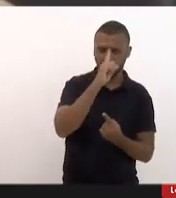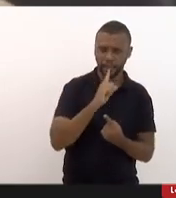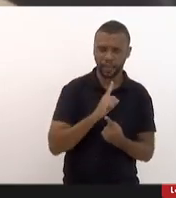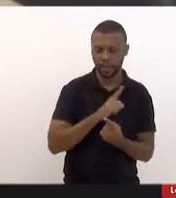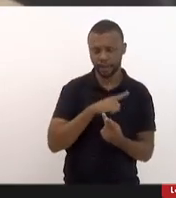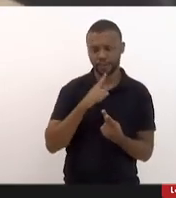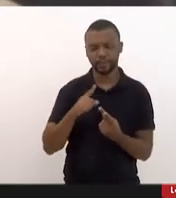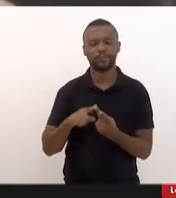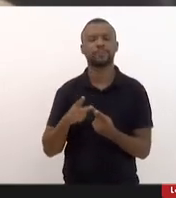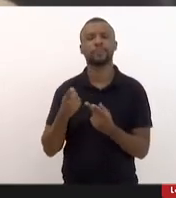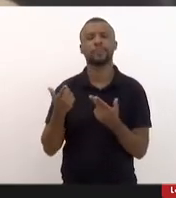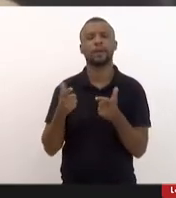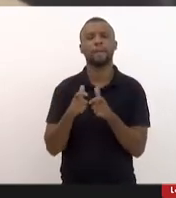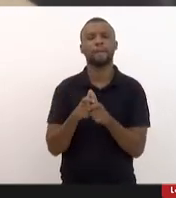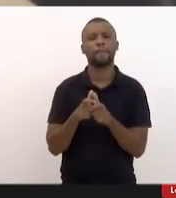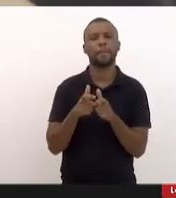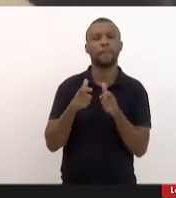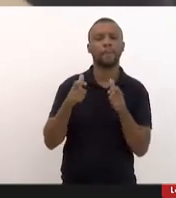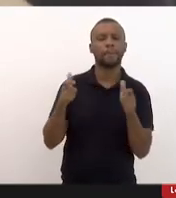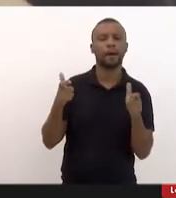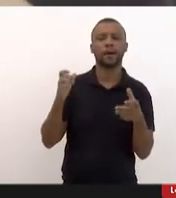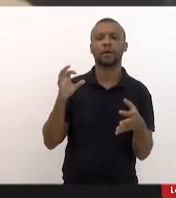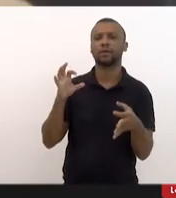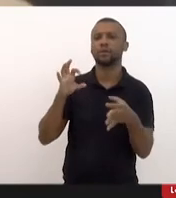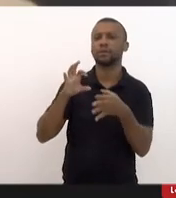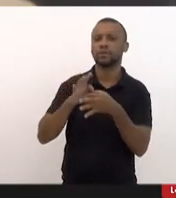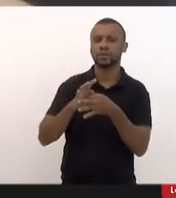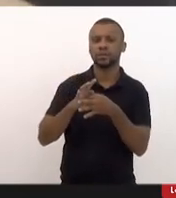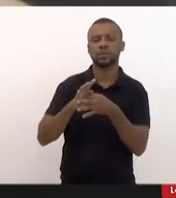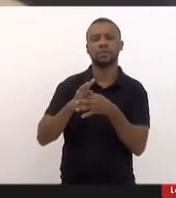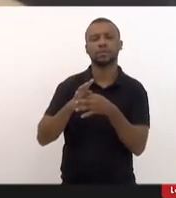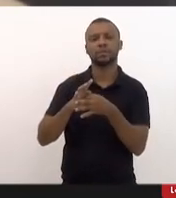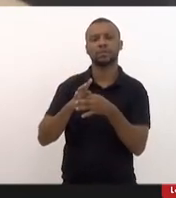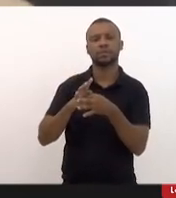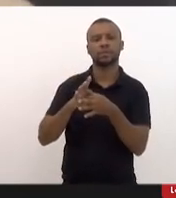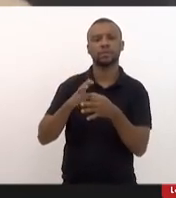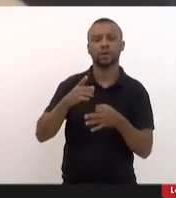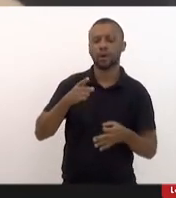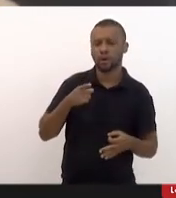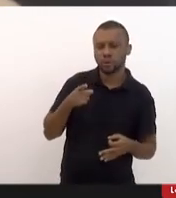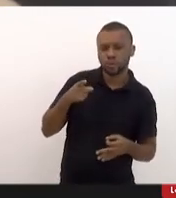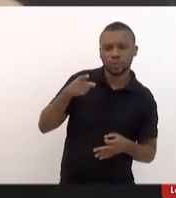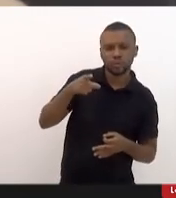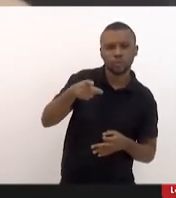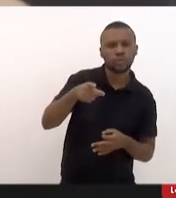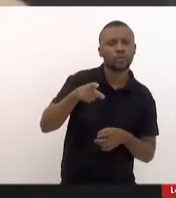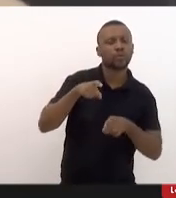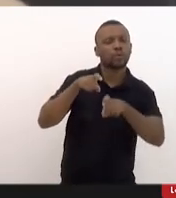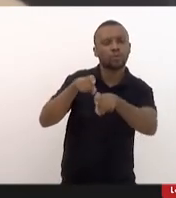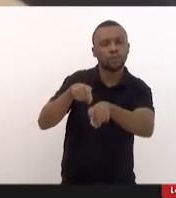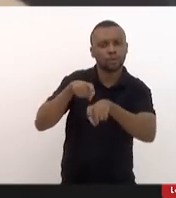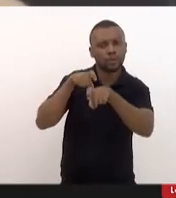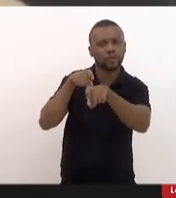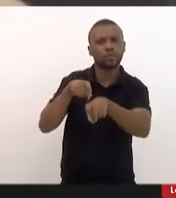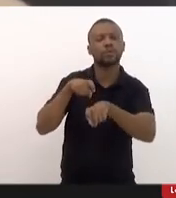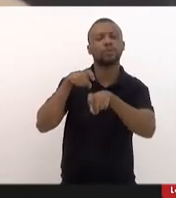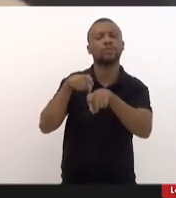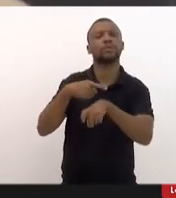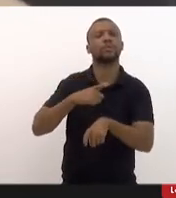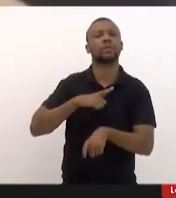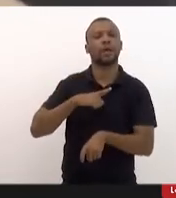a ligação de conexão da linha amarela em relação ao subúrbio carioca, né? Ela cortou o